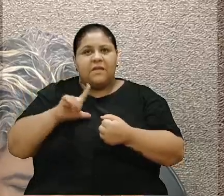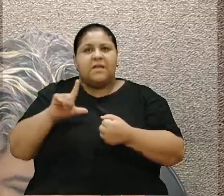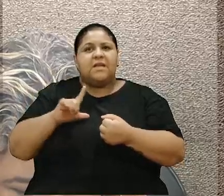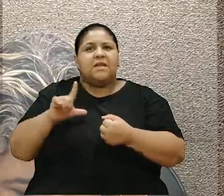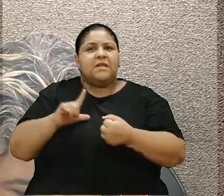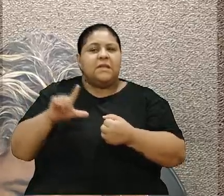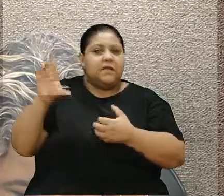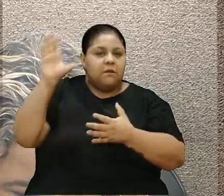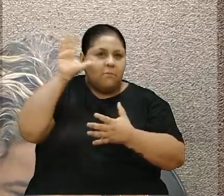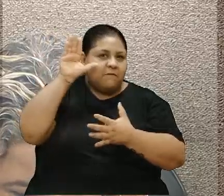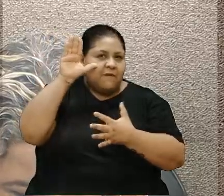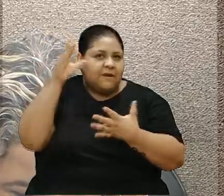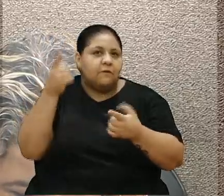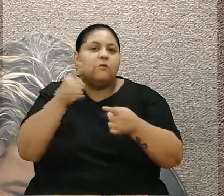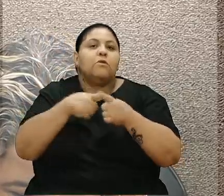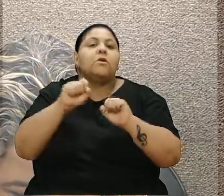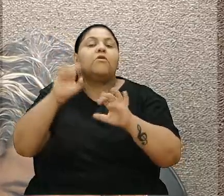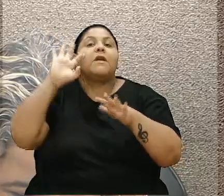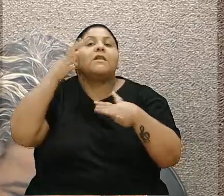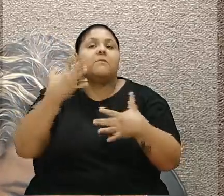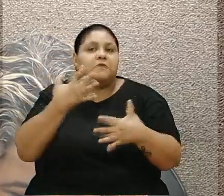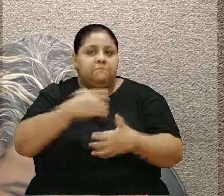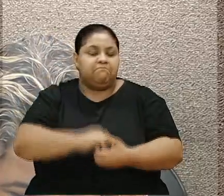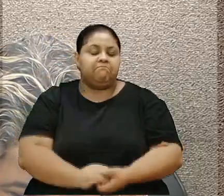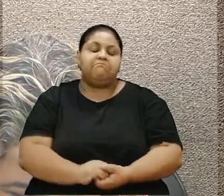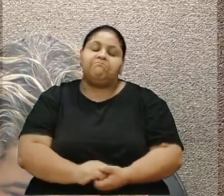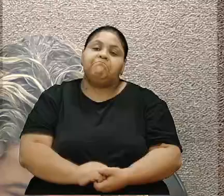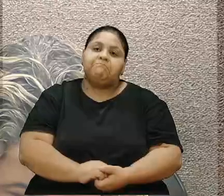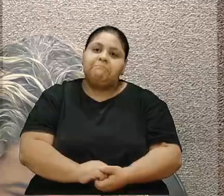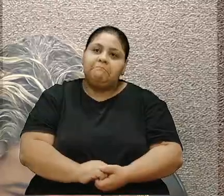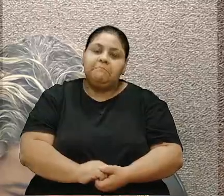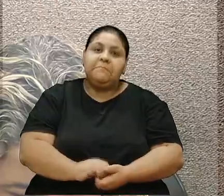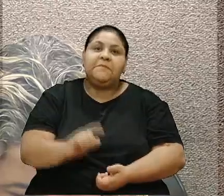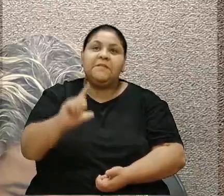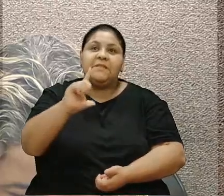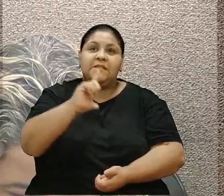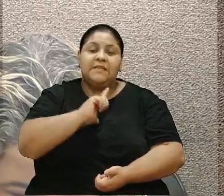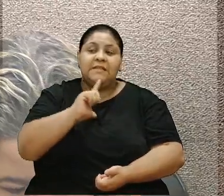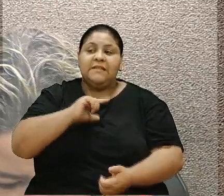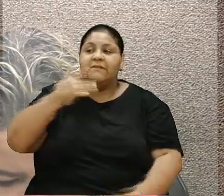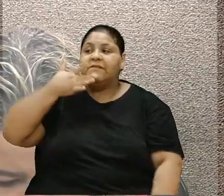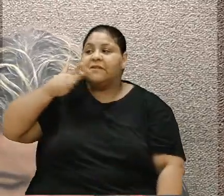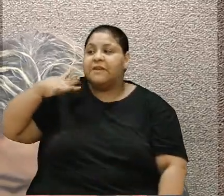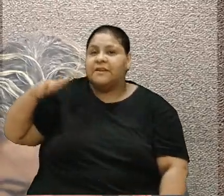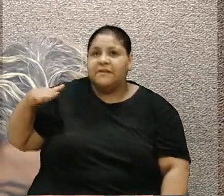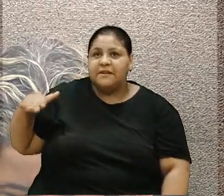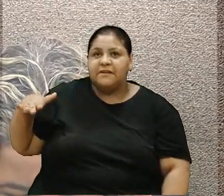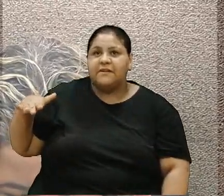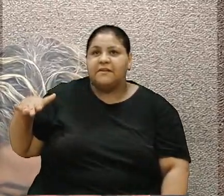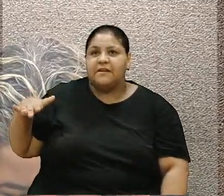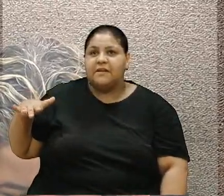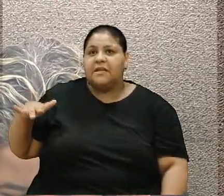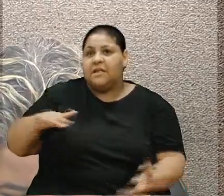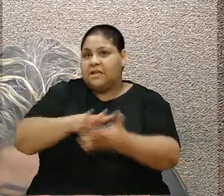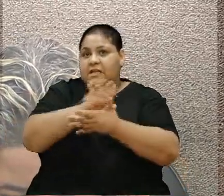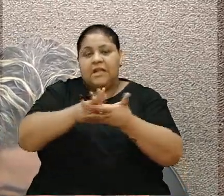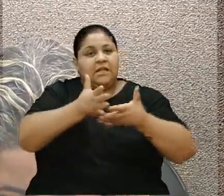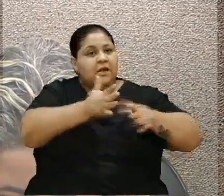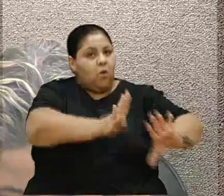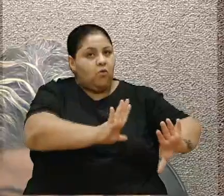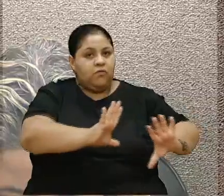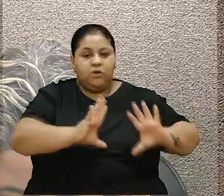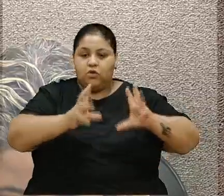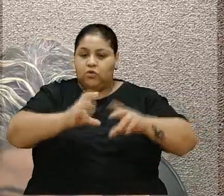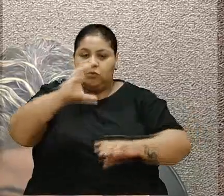uma analisada, porque o que está acontecendo? Existem crianças lá, nada contra, porque todos são cidadãos,